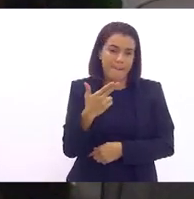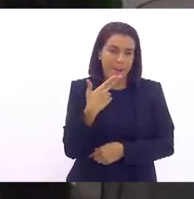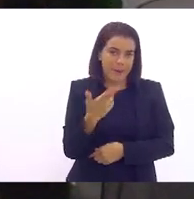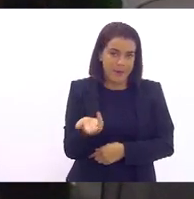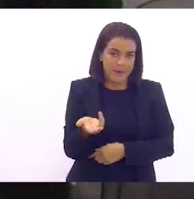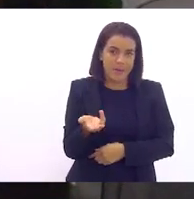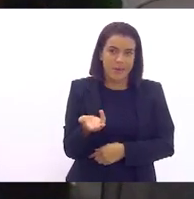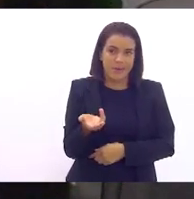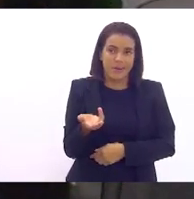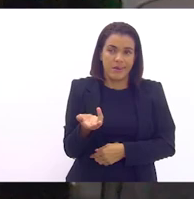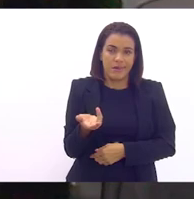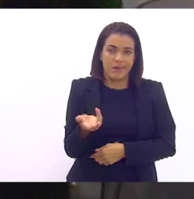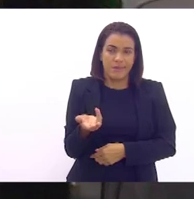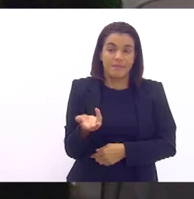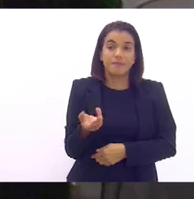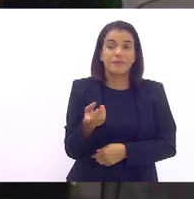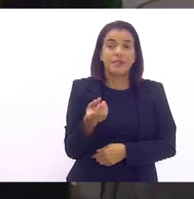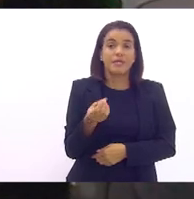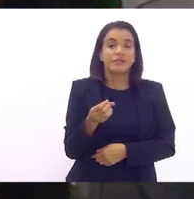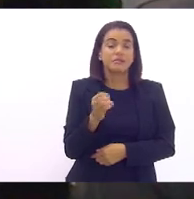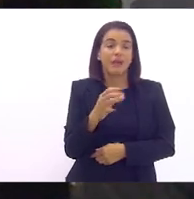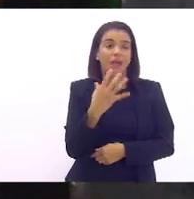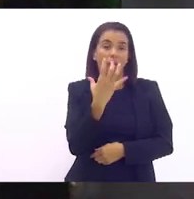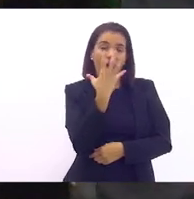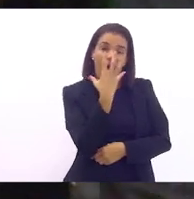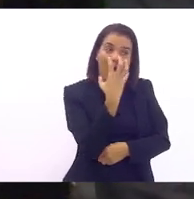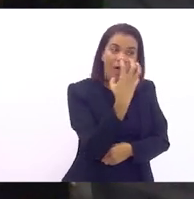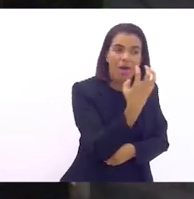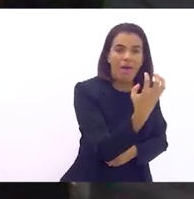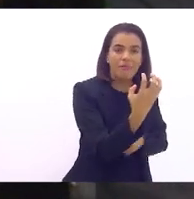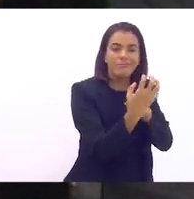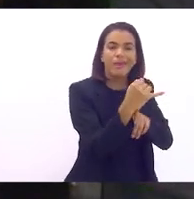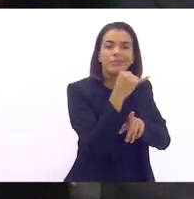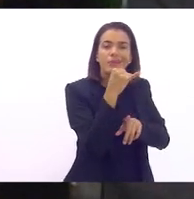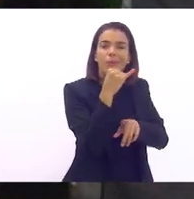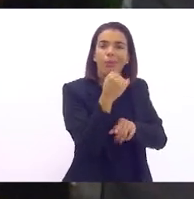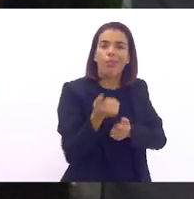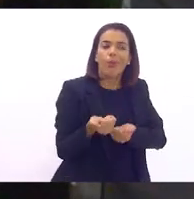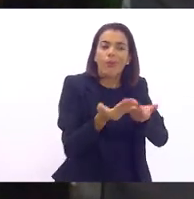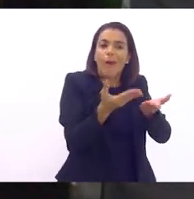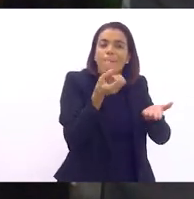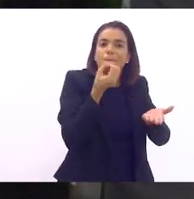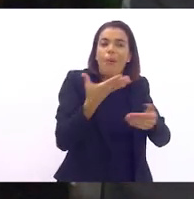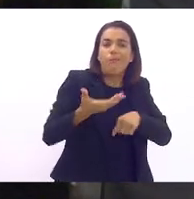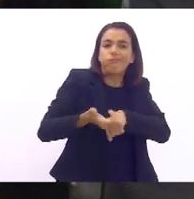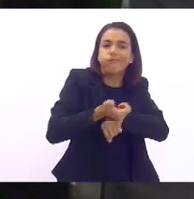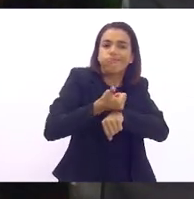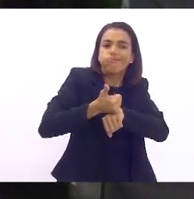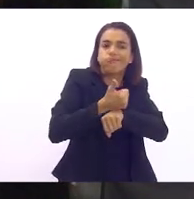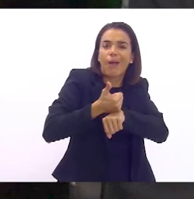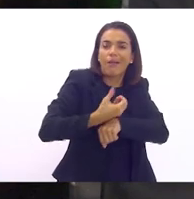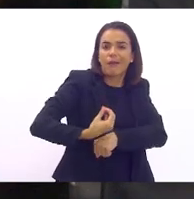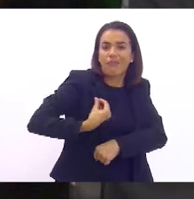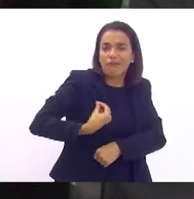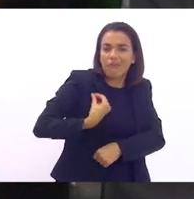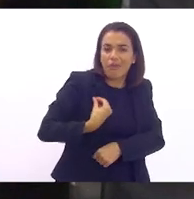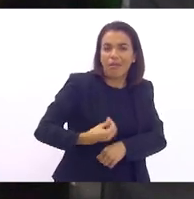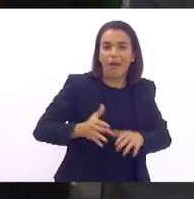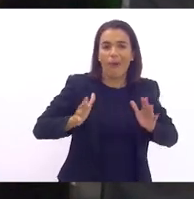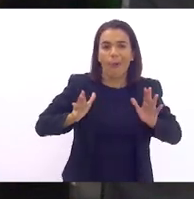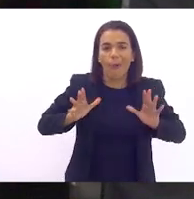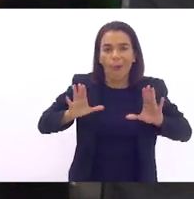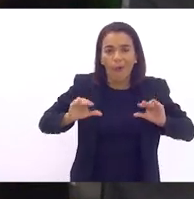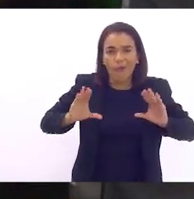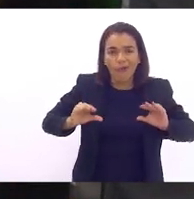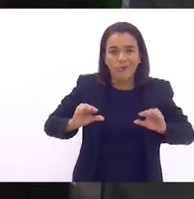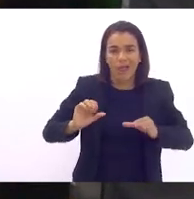eh se atraiam quando você não oferece boas ições de vida confortável